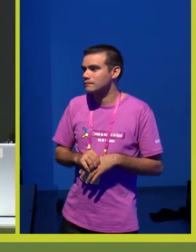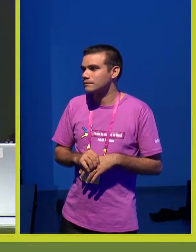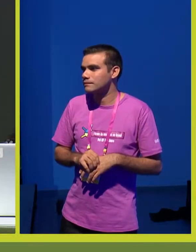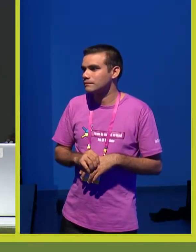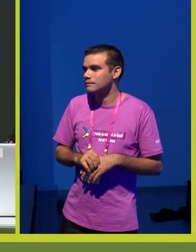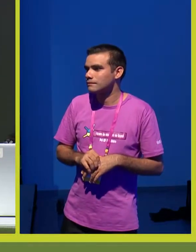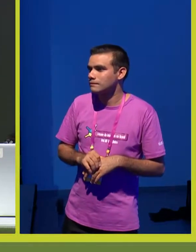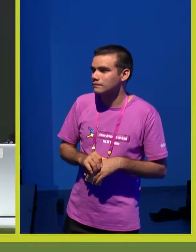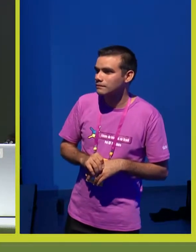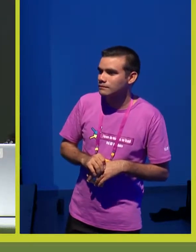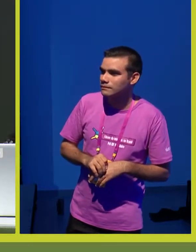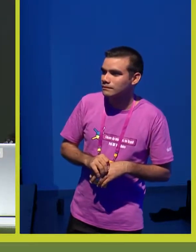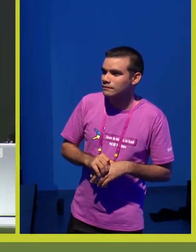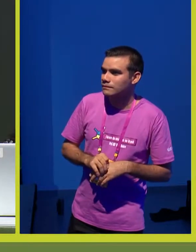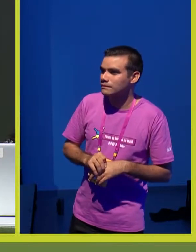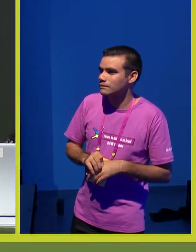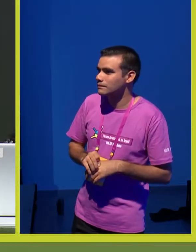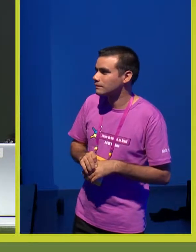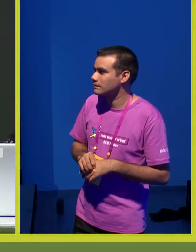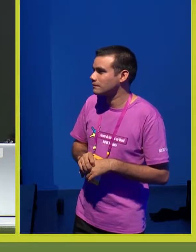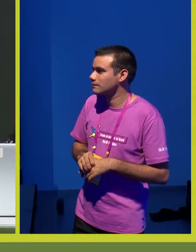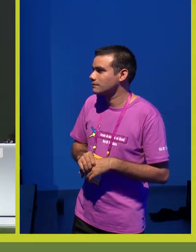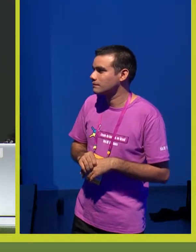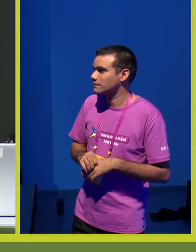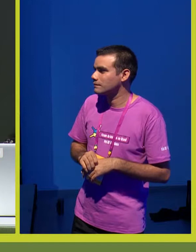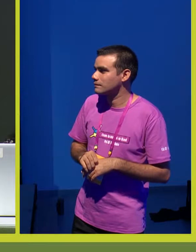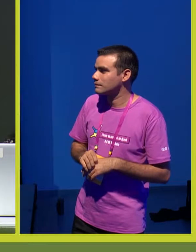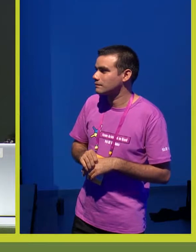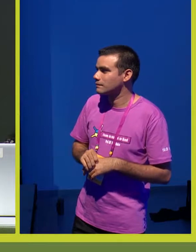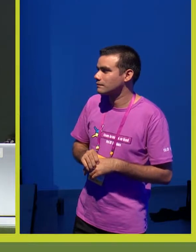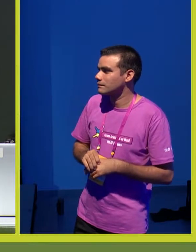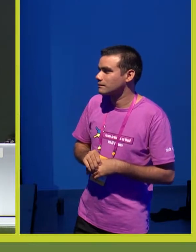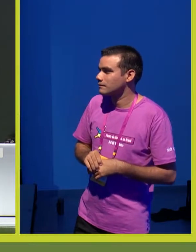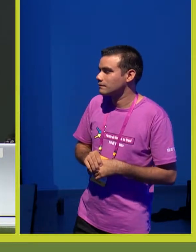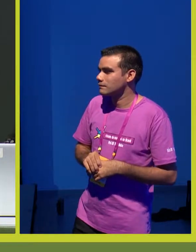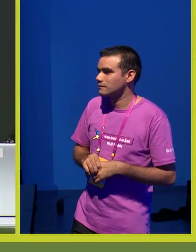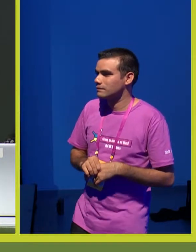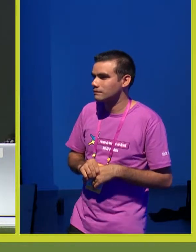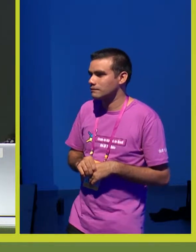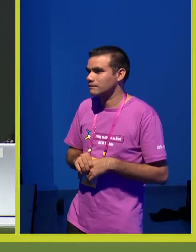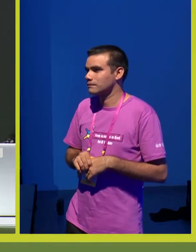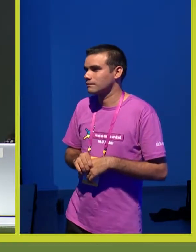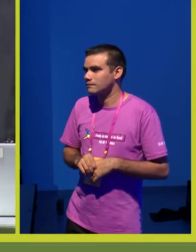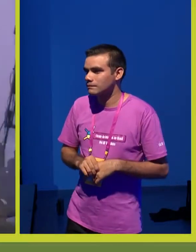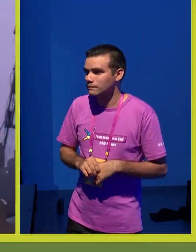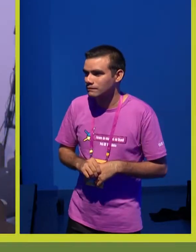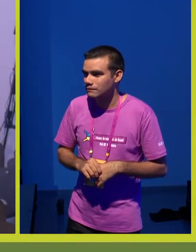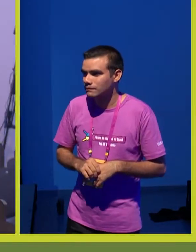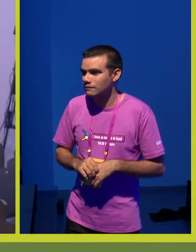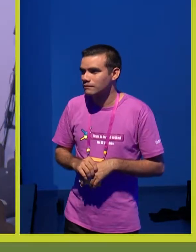tem mais uma última aí ó essa é a última tá vou fechar e depois a gente passa pra cá tá bom obrigado